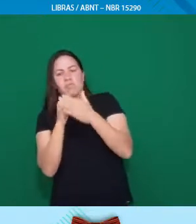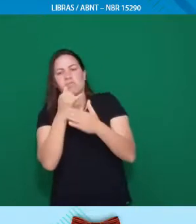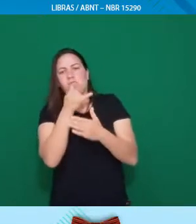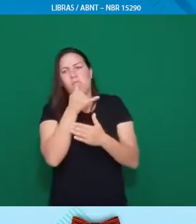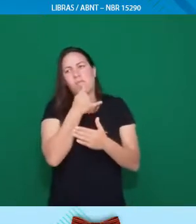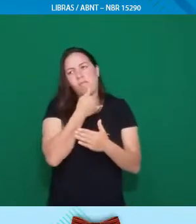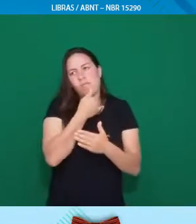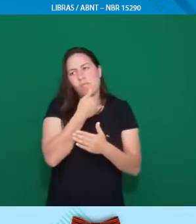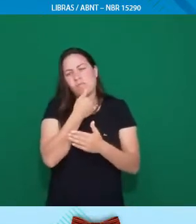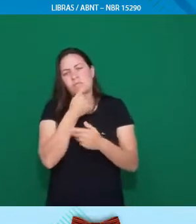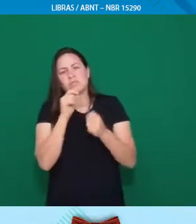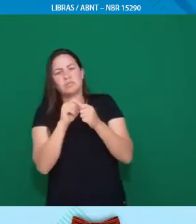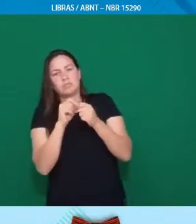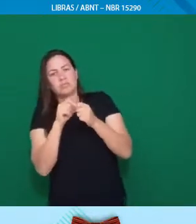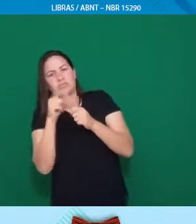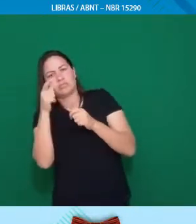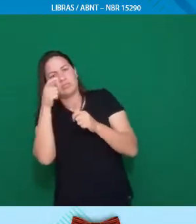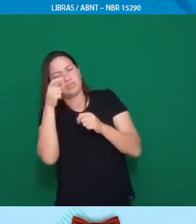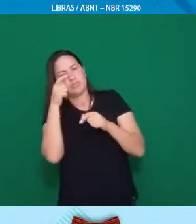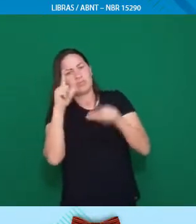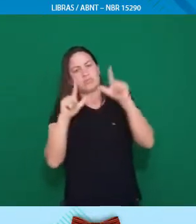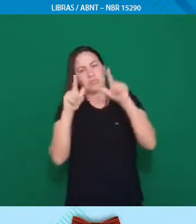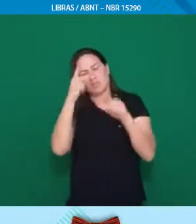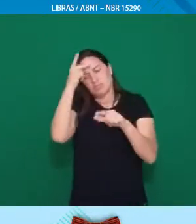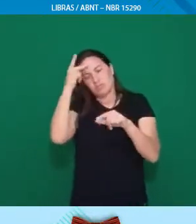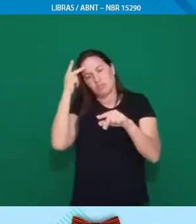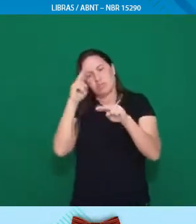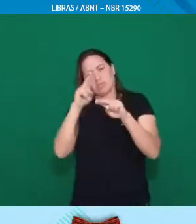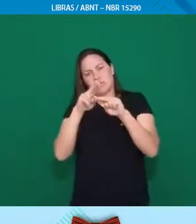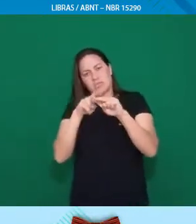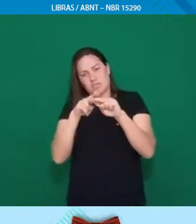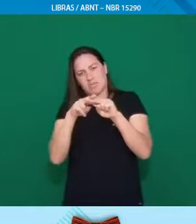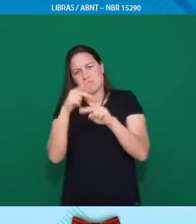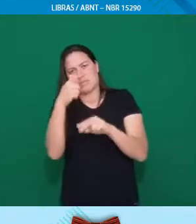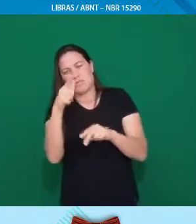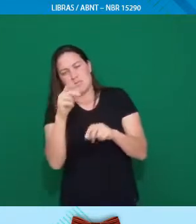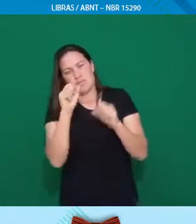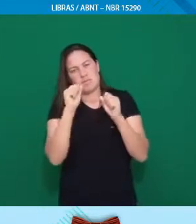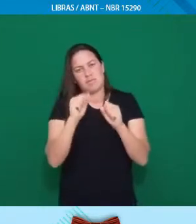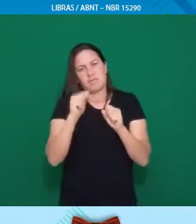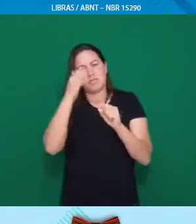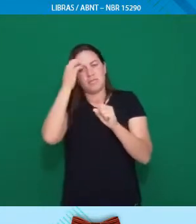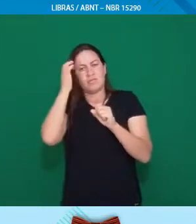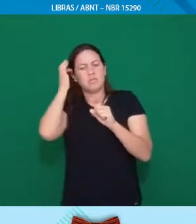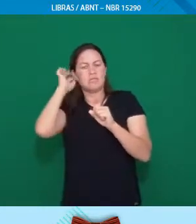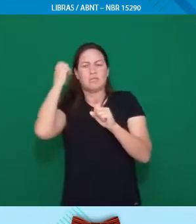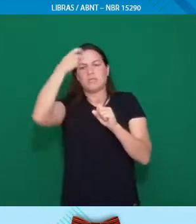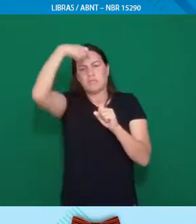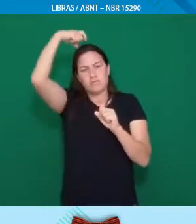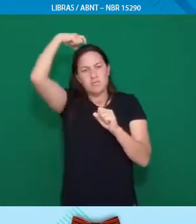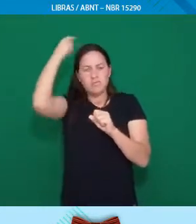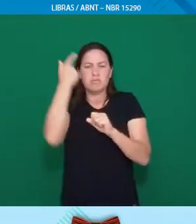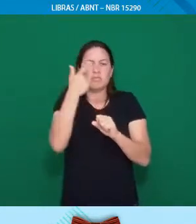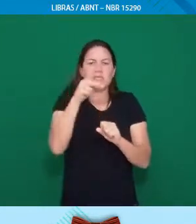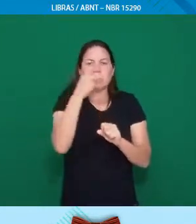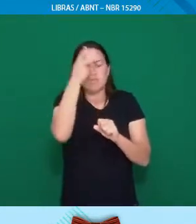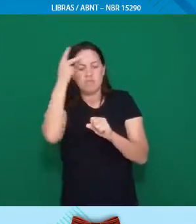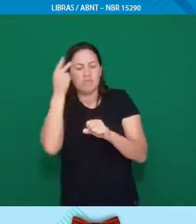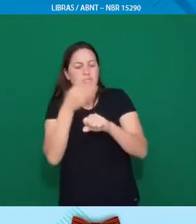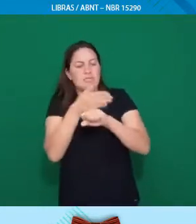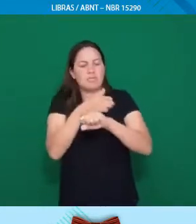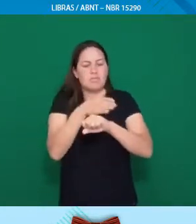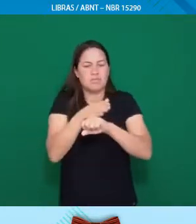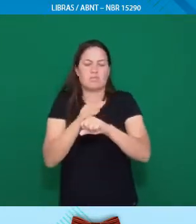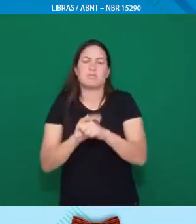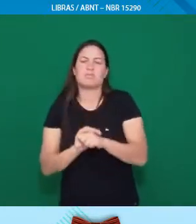tempo foi muito triste aqui a gente fazer sessões sem público então novamente a gente tá tendo essa possibilidade Vereador Rogério e trazer as pessoas de